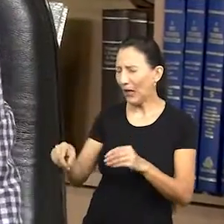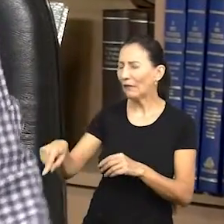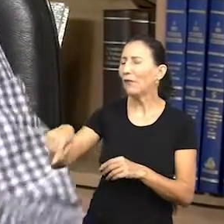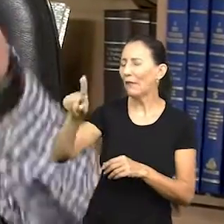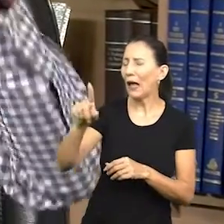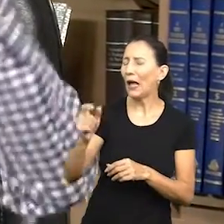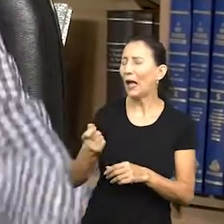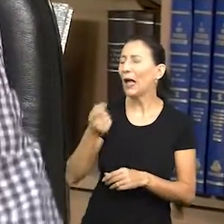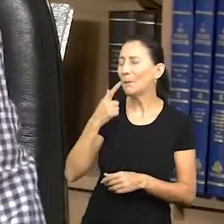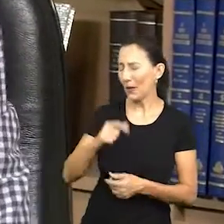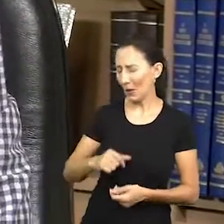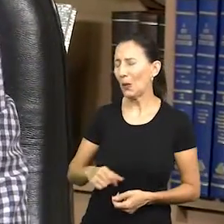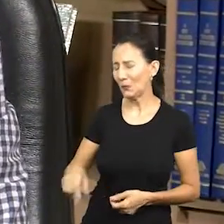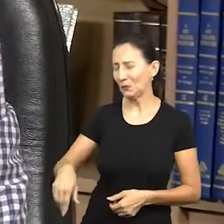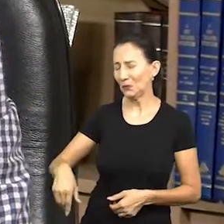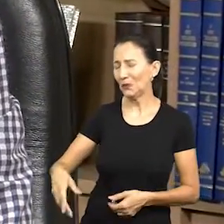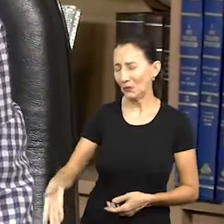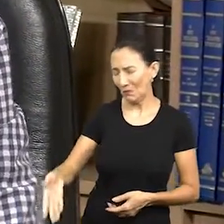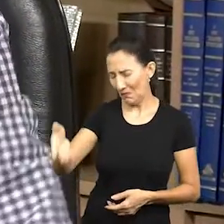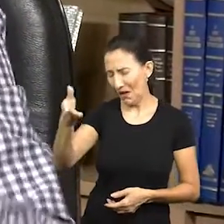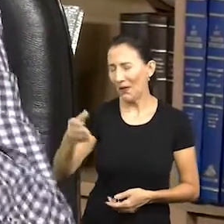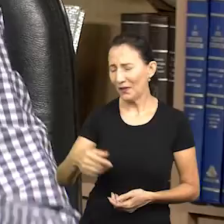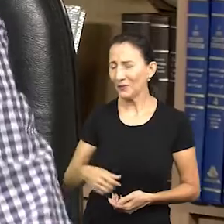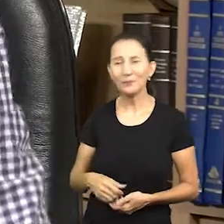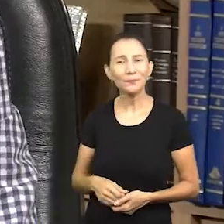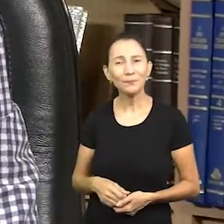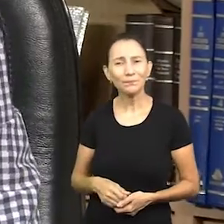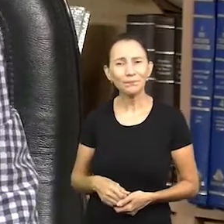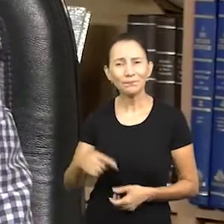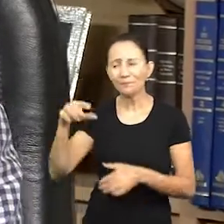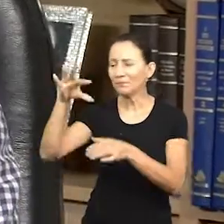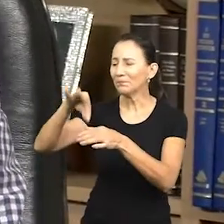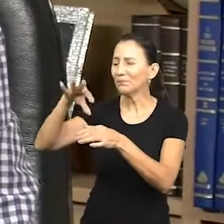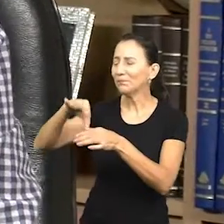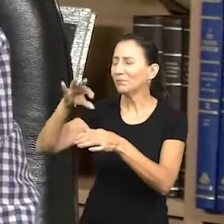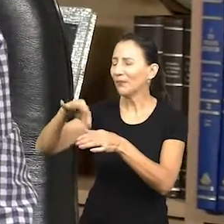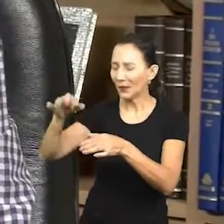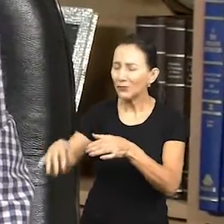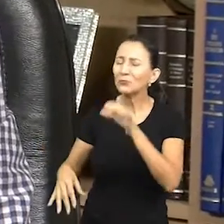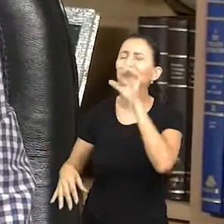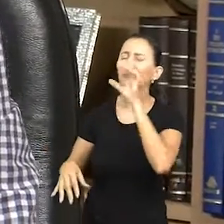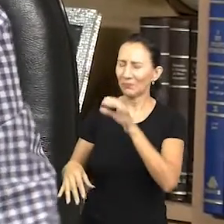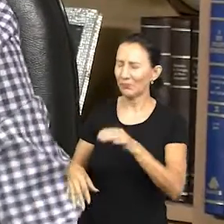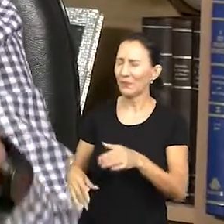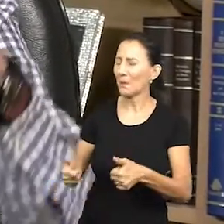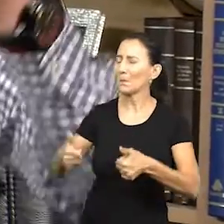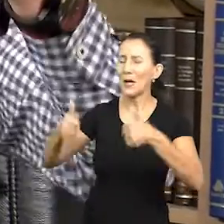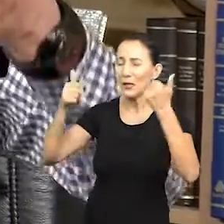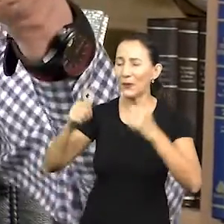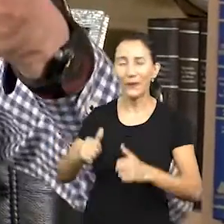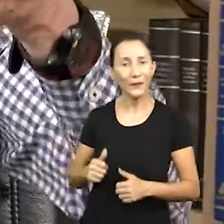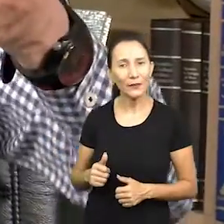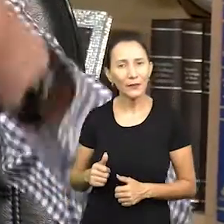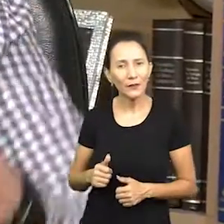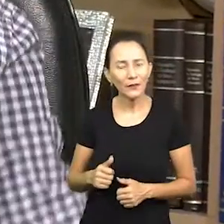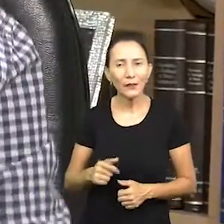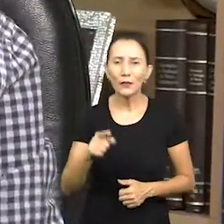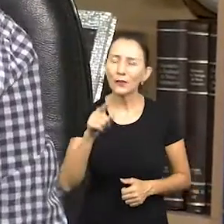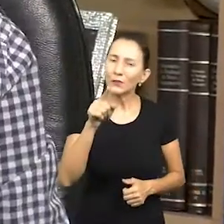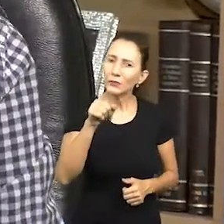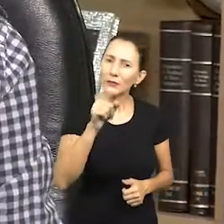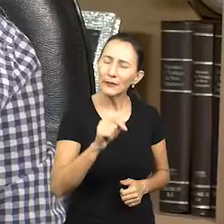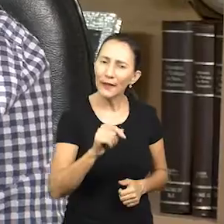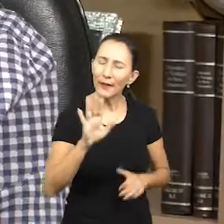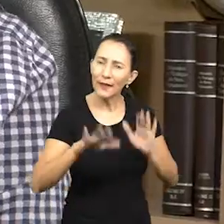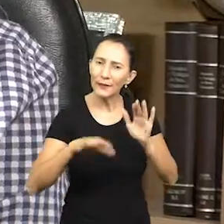toma um comprimido, toma ali algumas gotinhas de um remédio ali e tal. Quem sabe você sabe que tem do teu lado